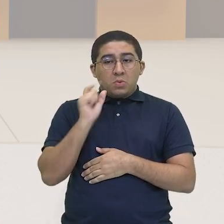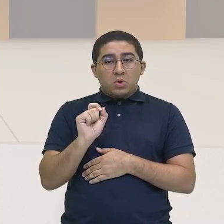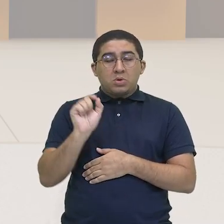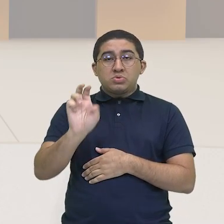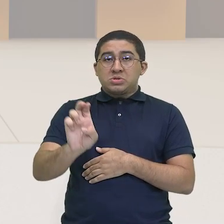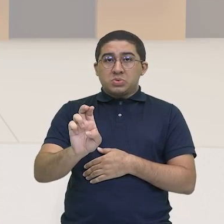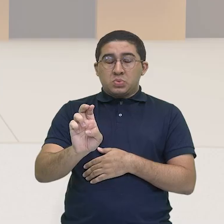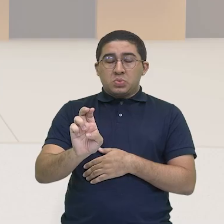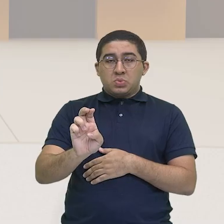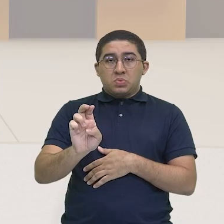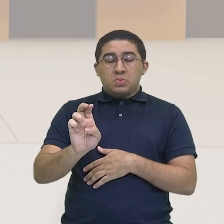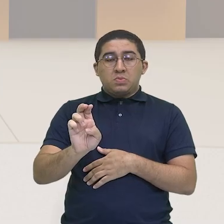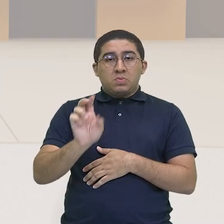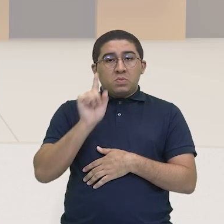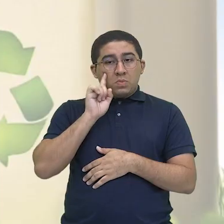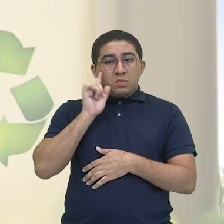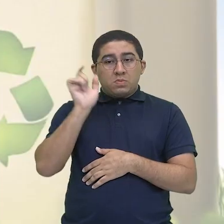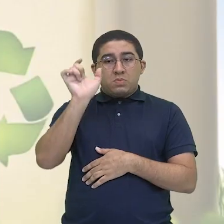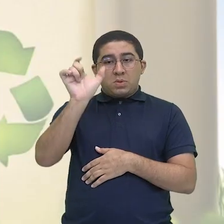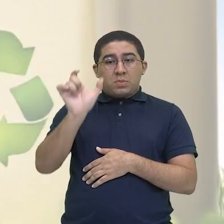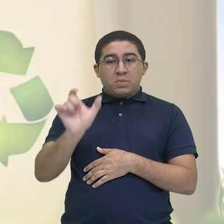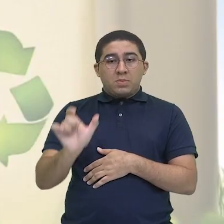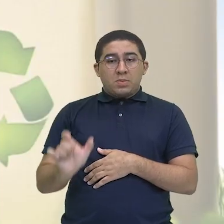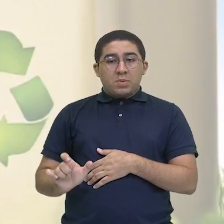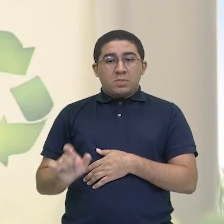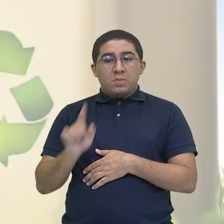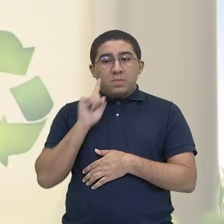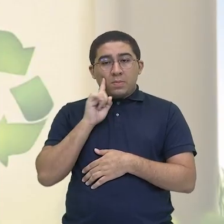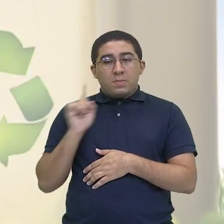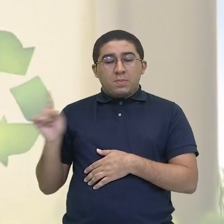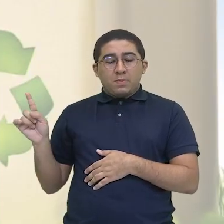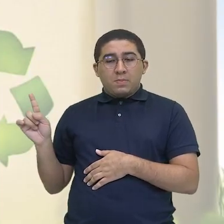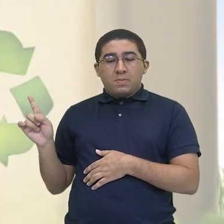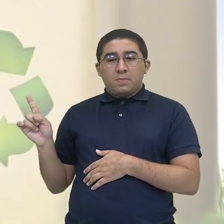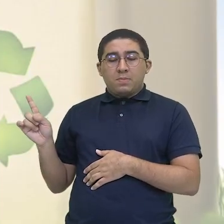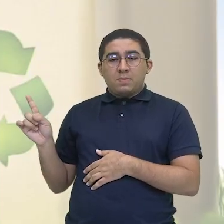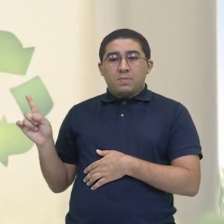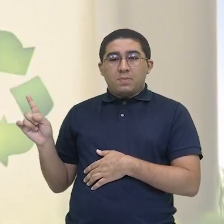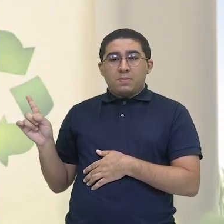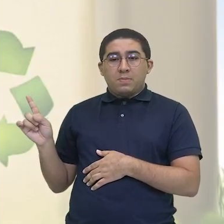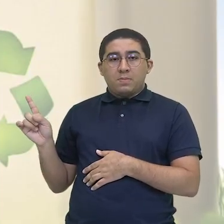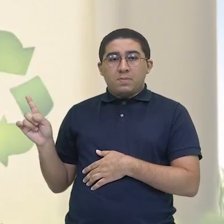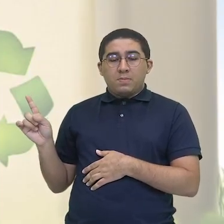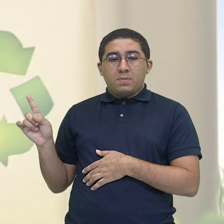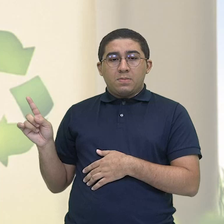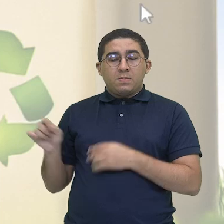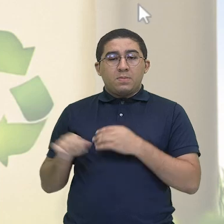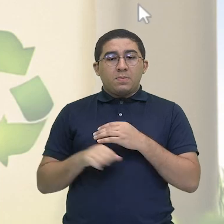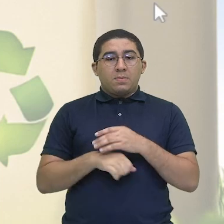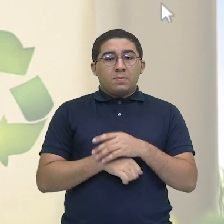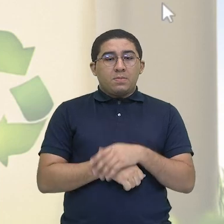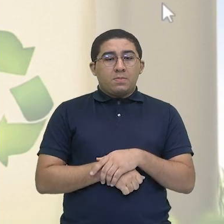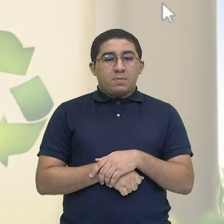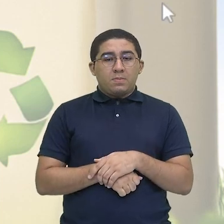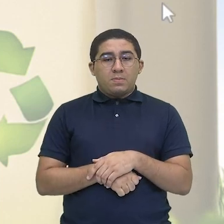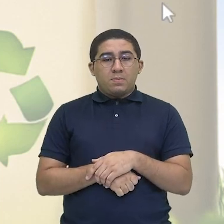esses 5 R's da sustentabilidade. Olhem só aqui, ó, 5 R's da